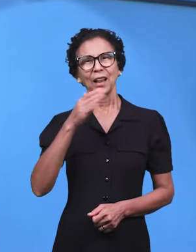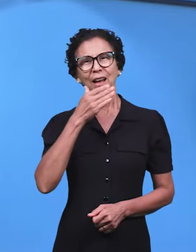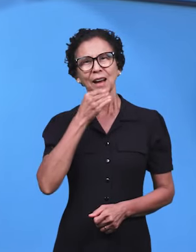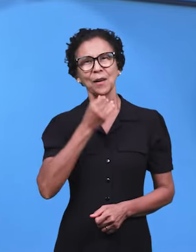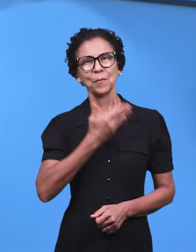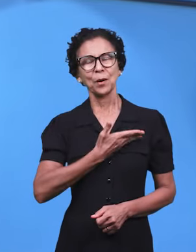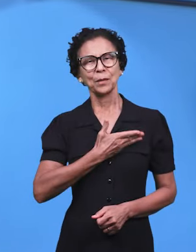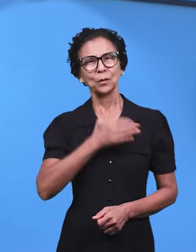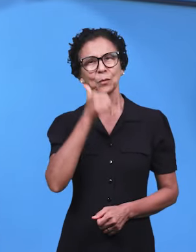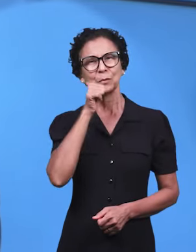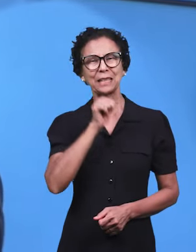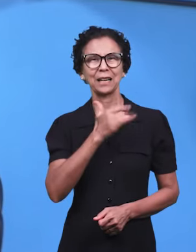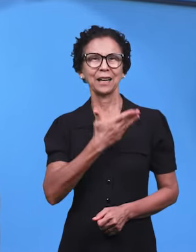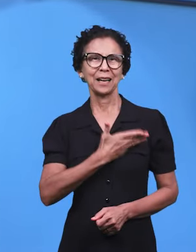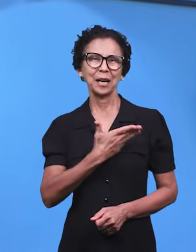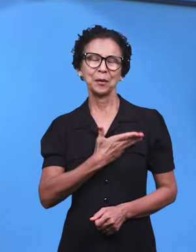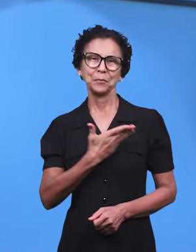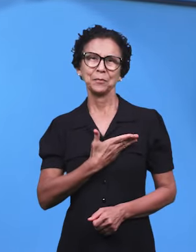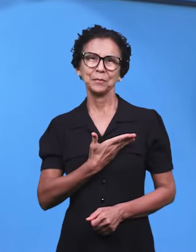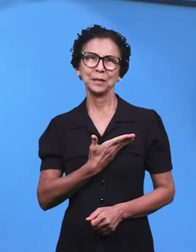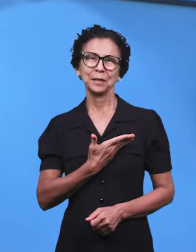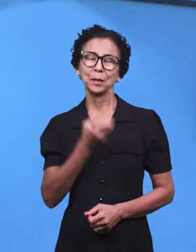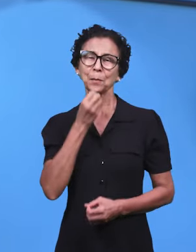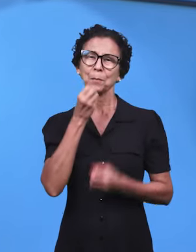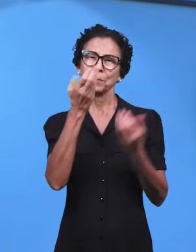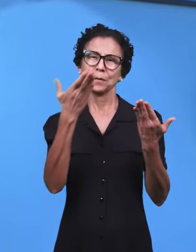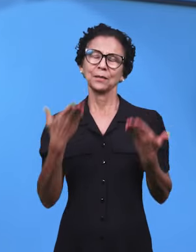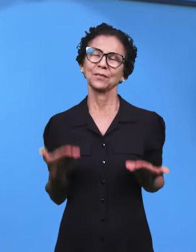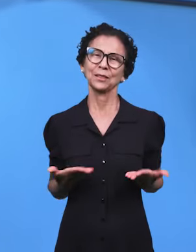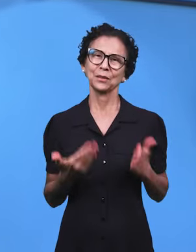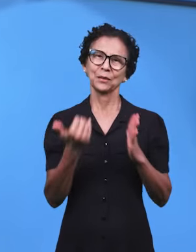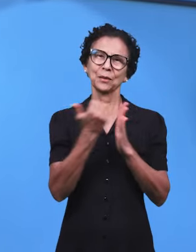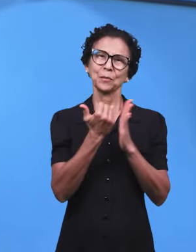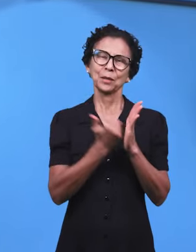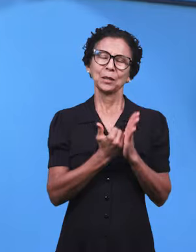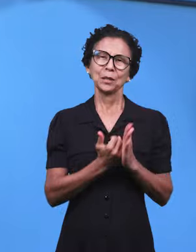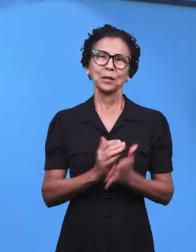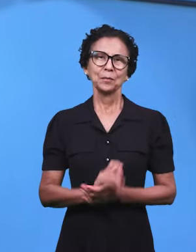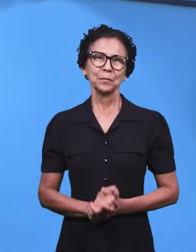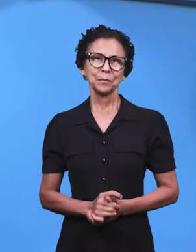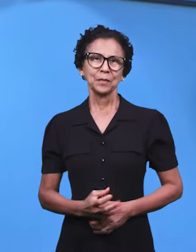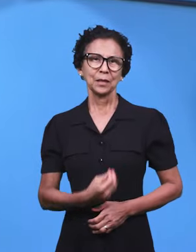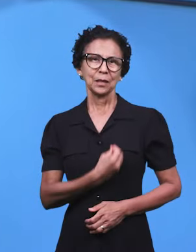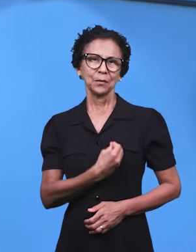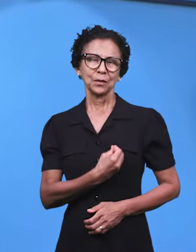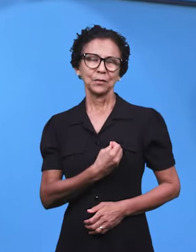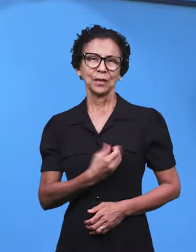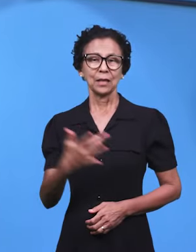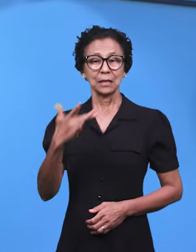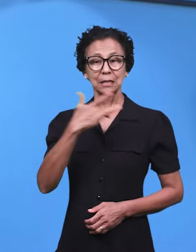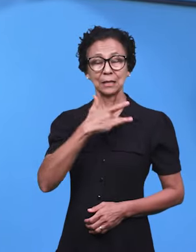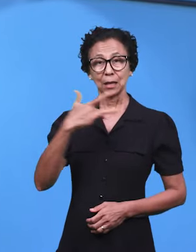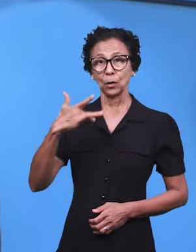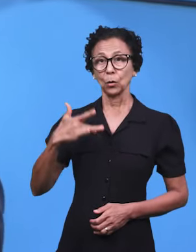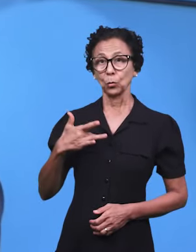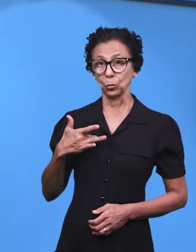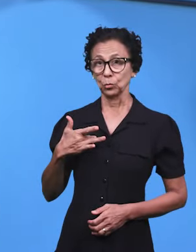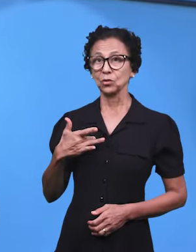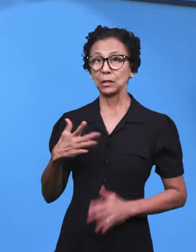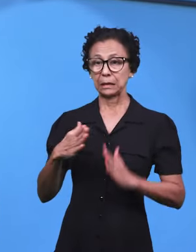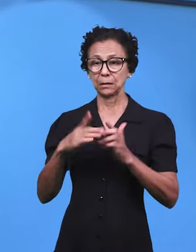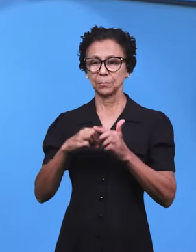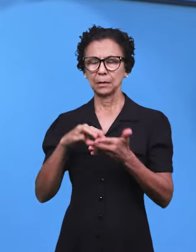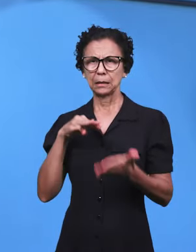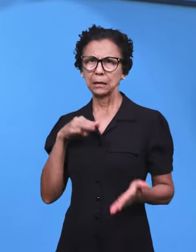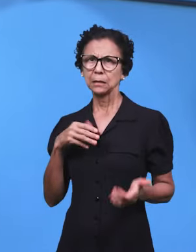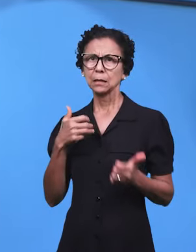Olá, meu amigo e minha amiga, seja mais uma vez bem-vindo ao programa Viver com Saúde da Igreja Cristã Maranata, onde